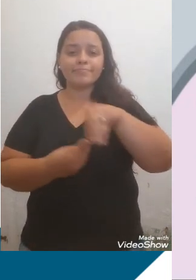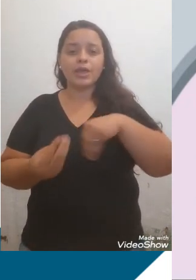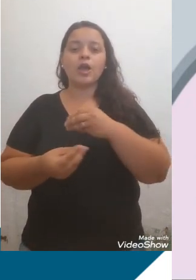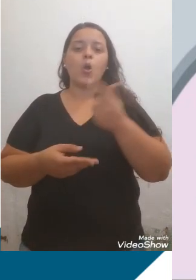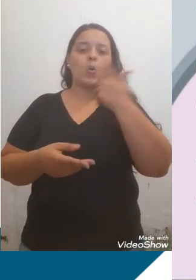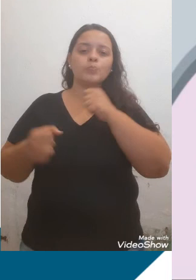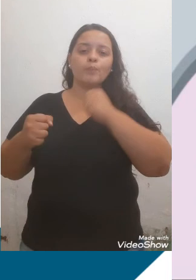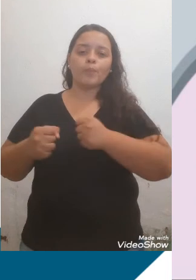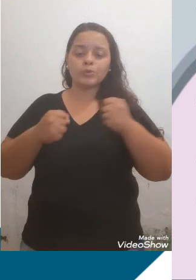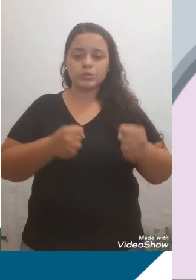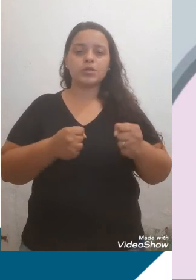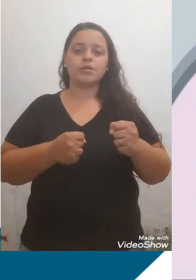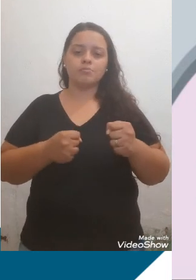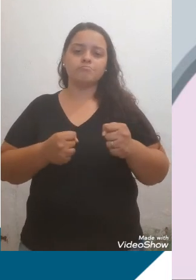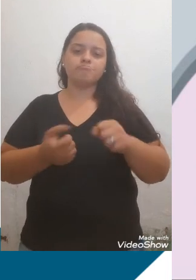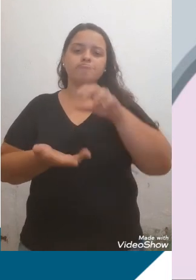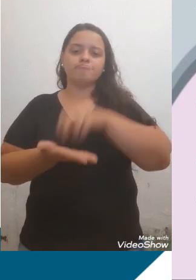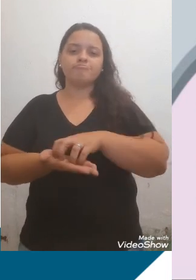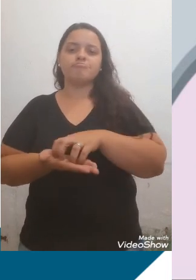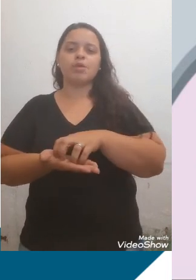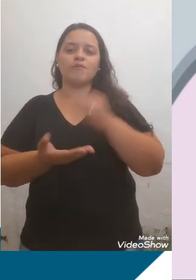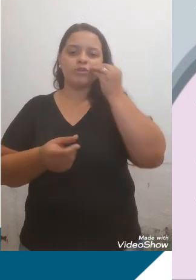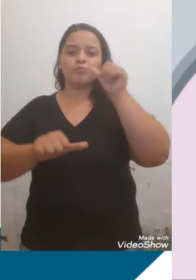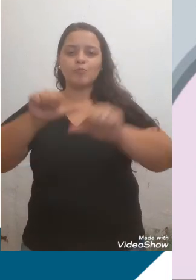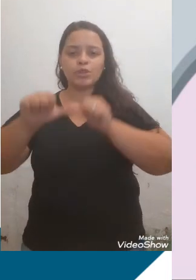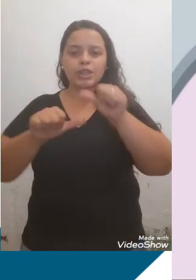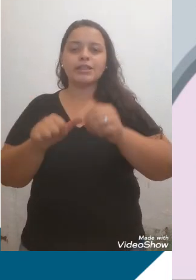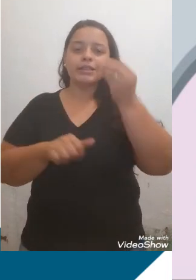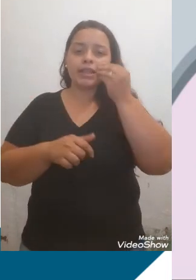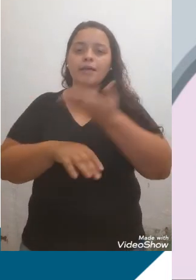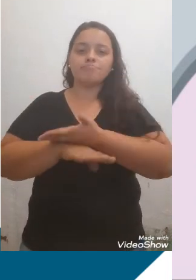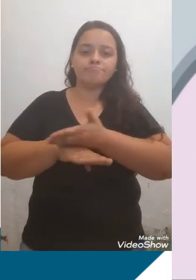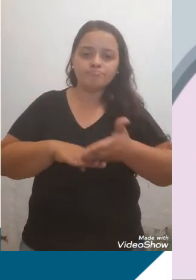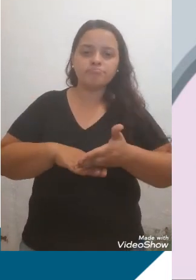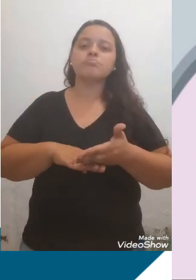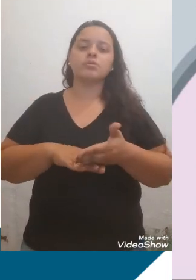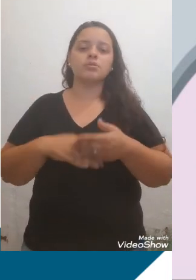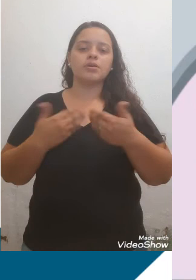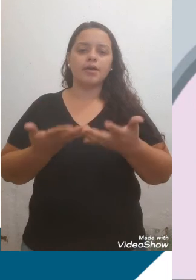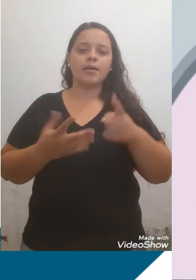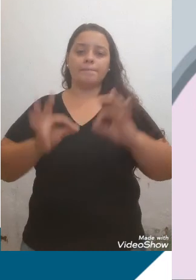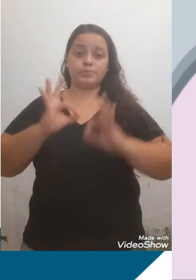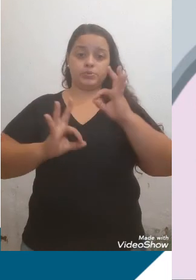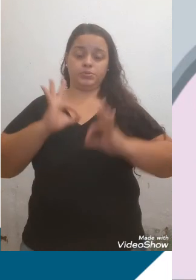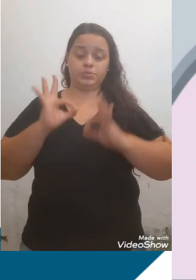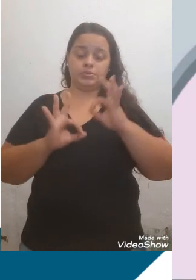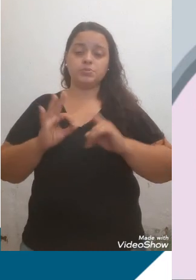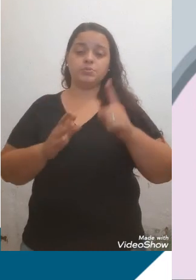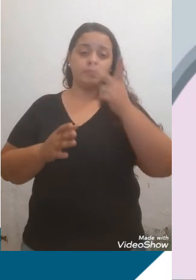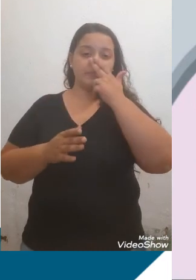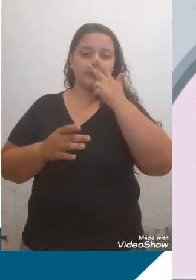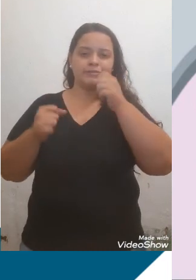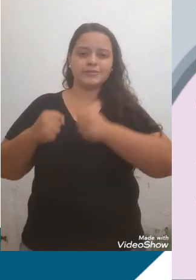aí modernizar o Brasil através do embranquecimento. Todo esse projeto fortalece